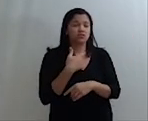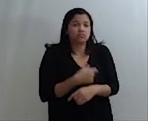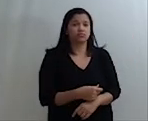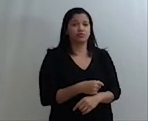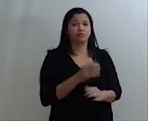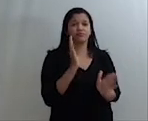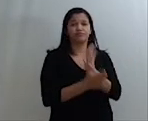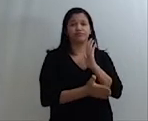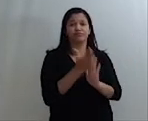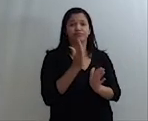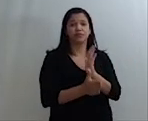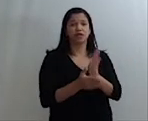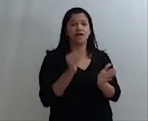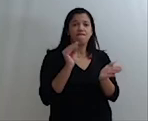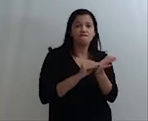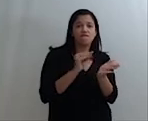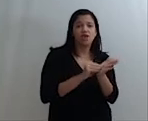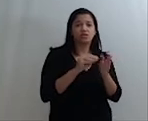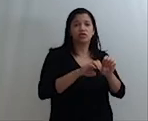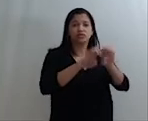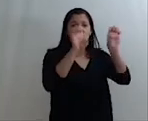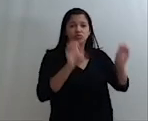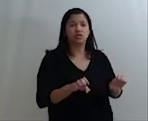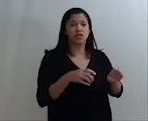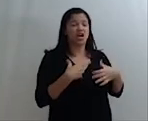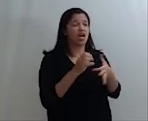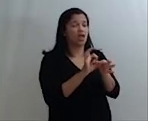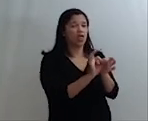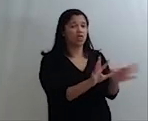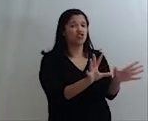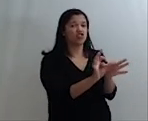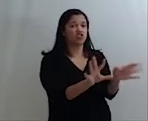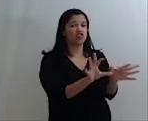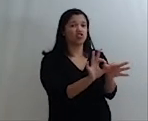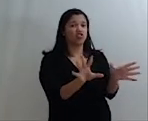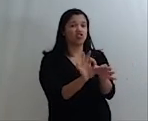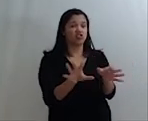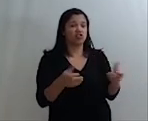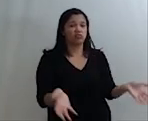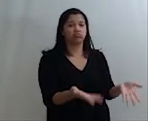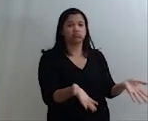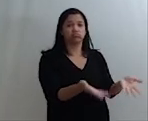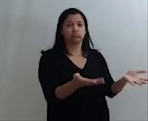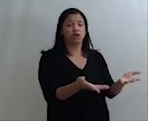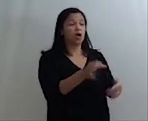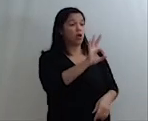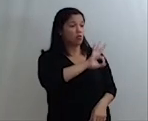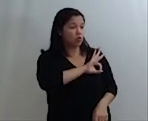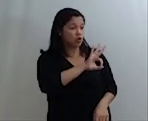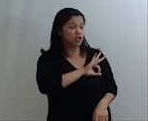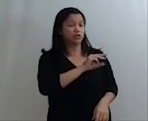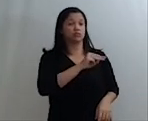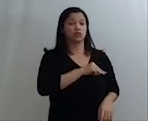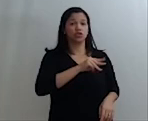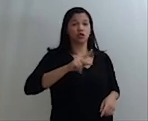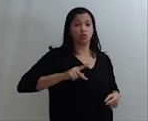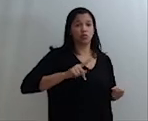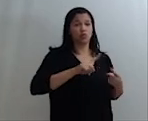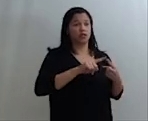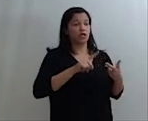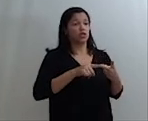dessa falta de estrutura estamos incentivando ou seja estamos incentivando que tanto polícia quanto o Ministério Público qu a própria Justiça